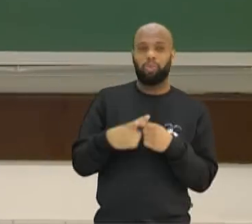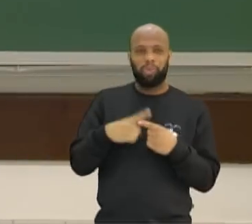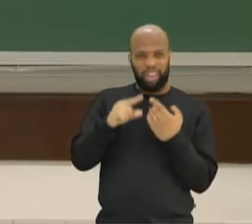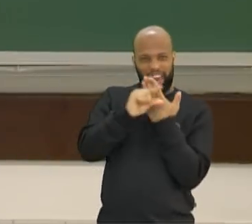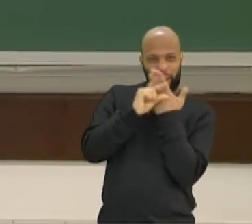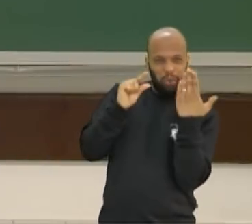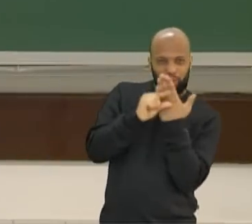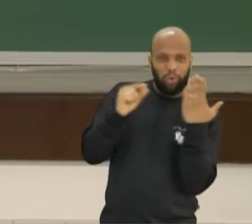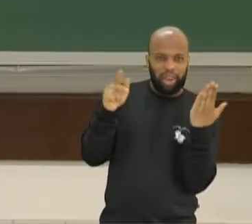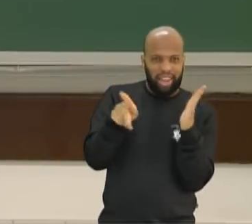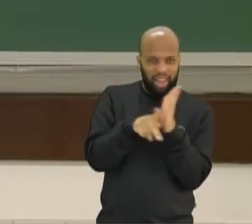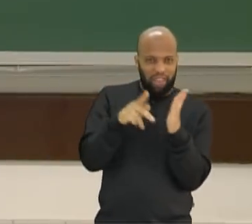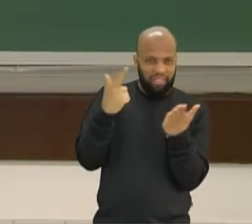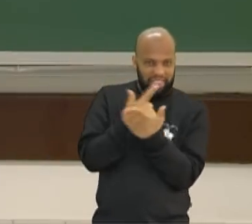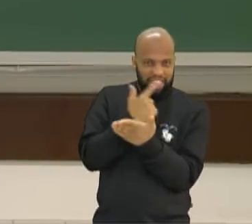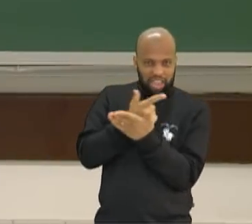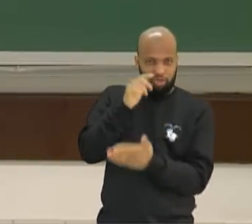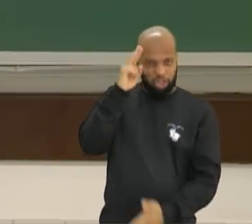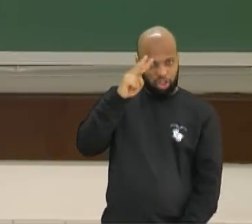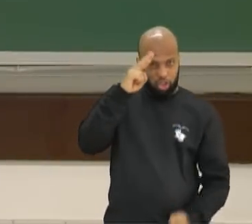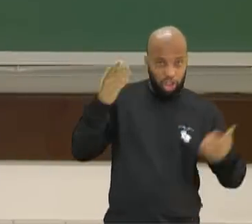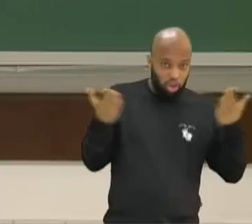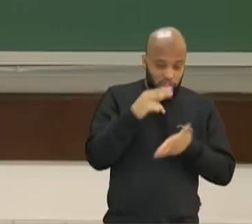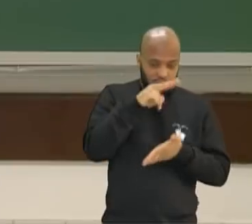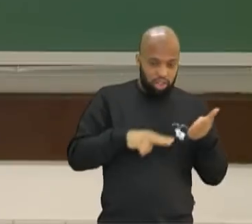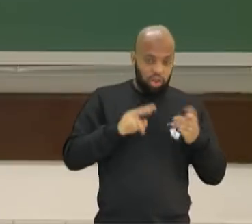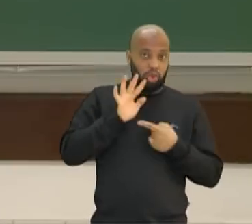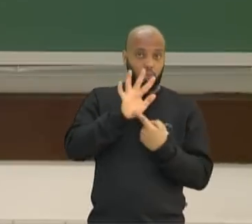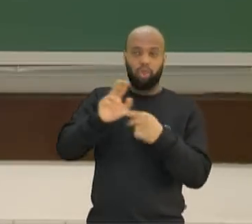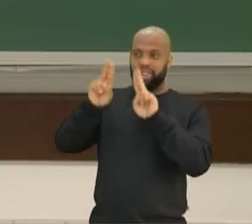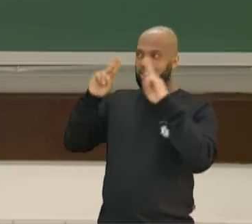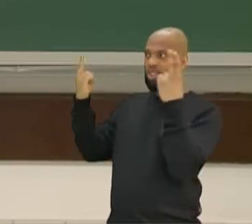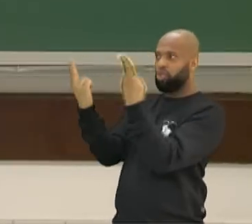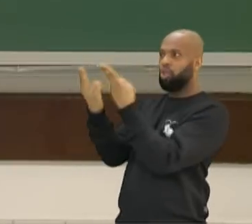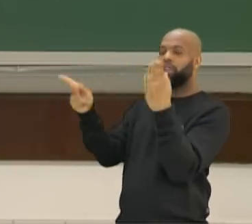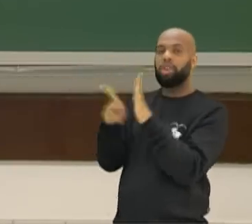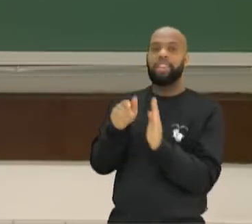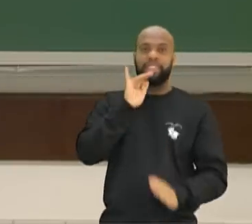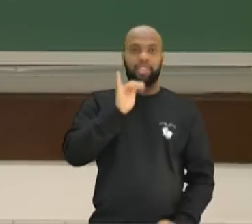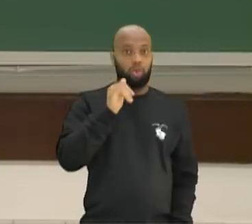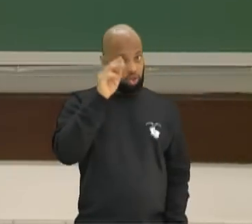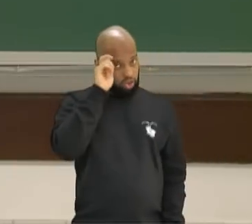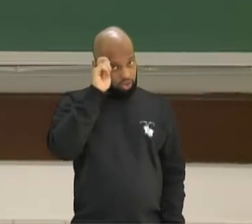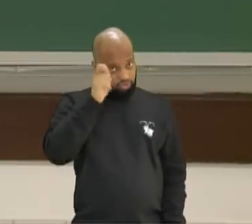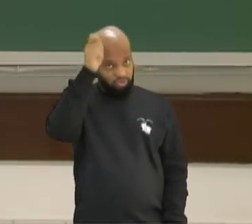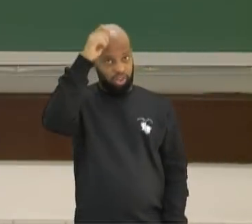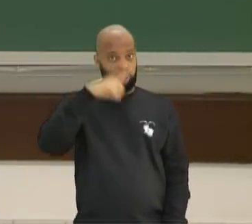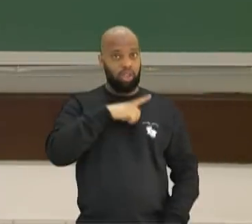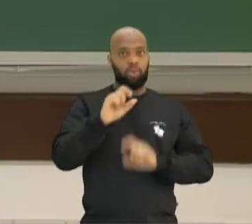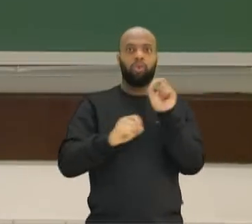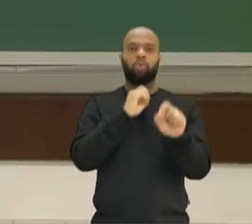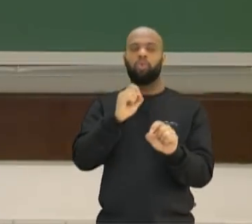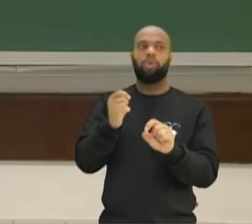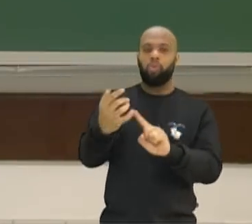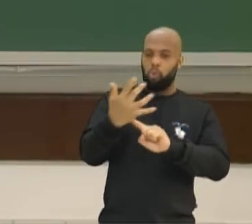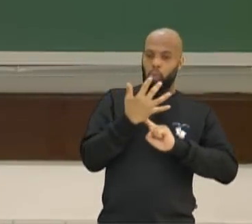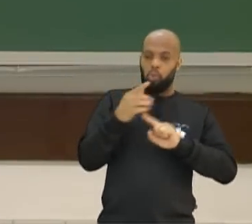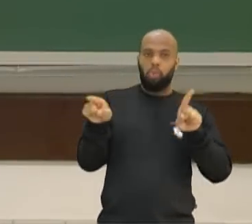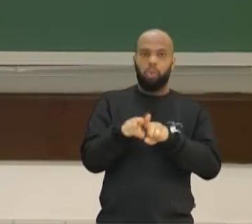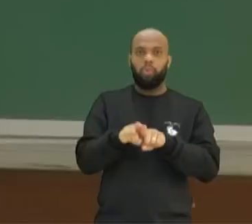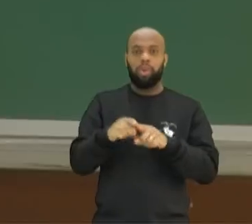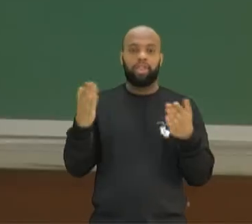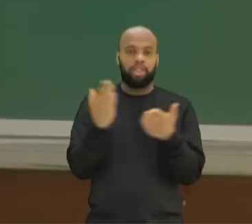Colasanti, embora ela traga ali um universo de conto de fadas, ela faz o quê? Ela traz para